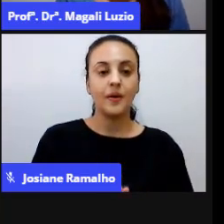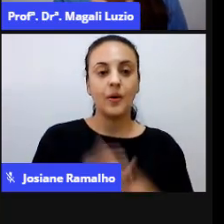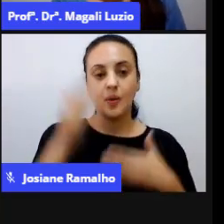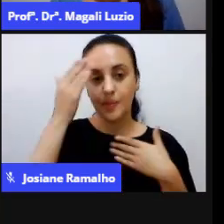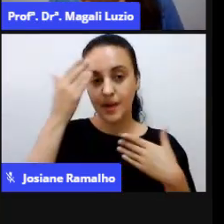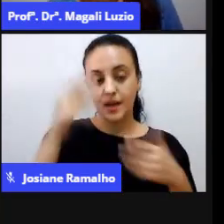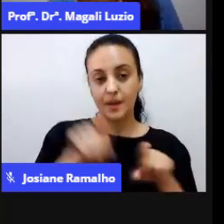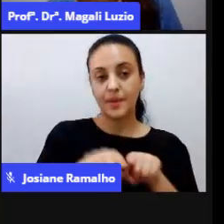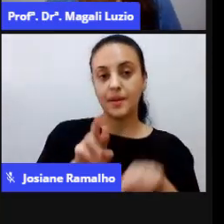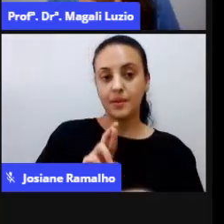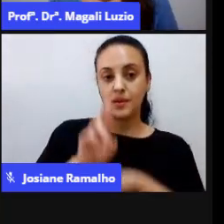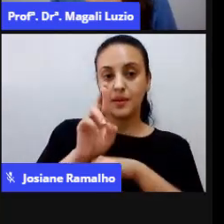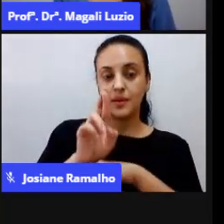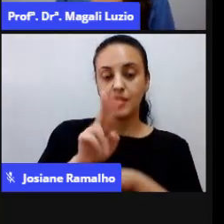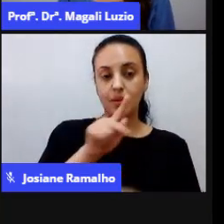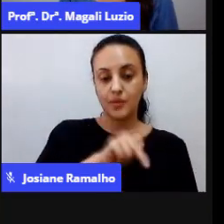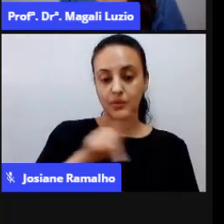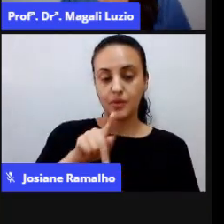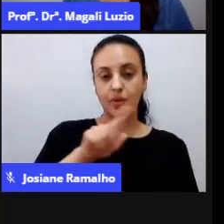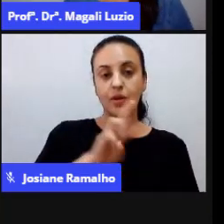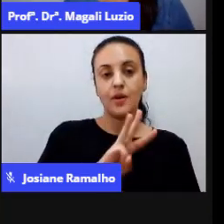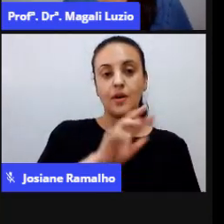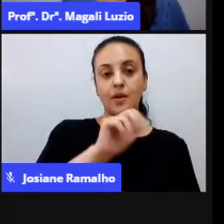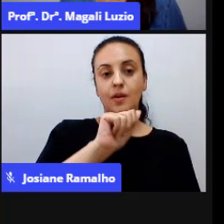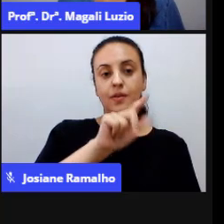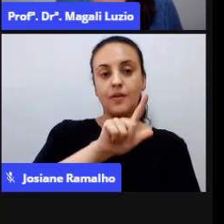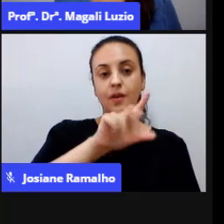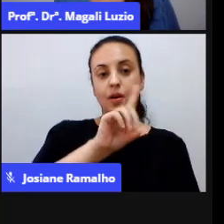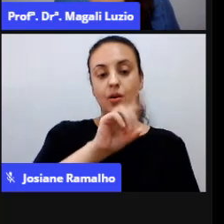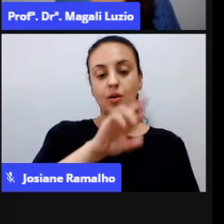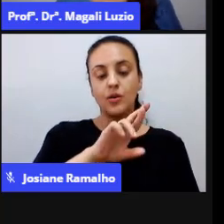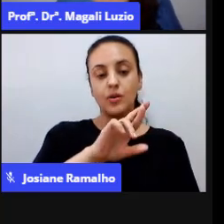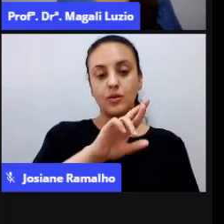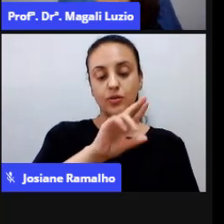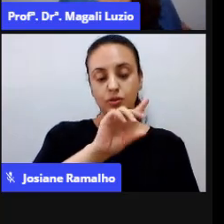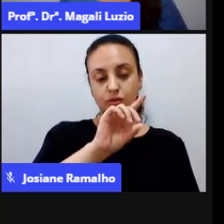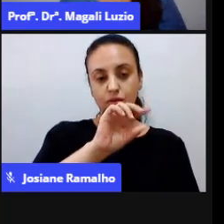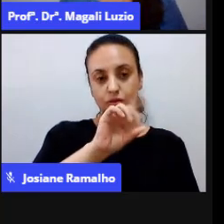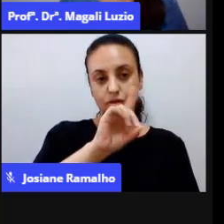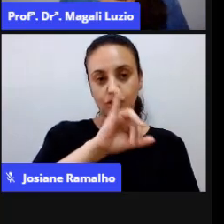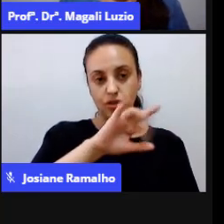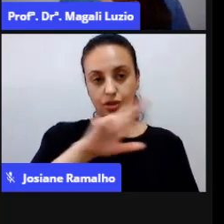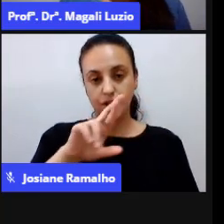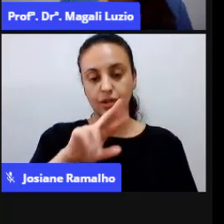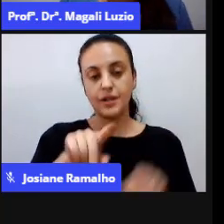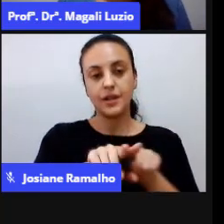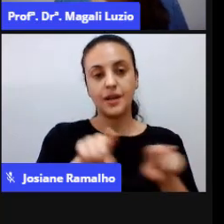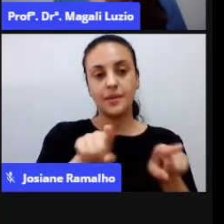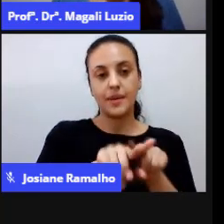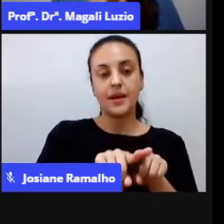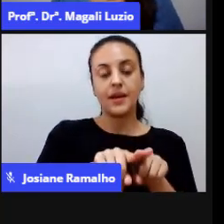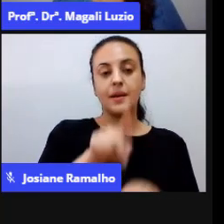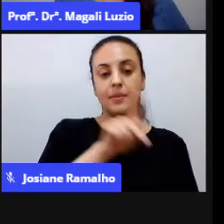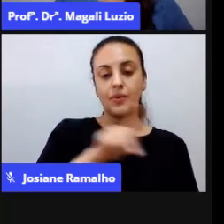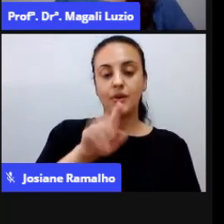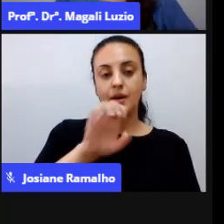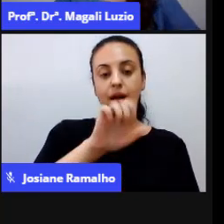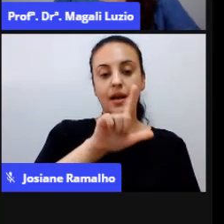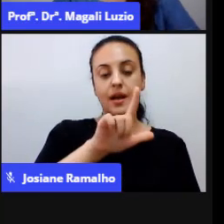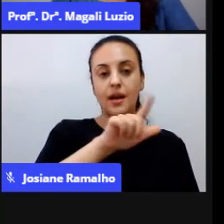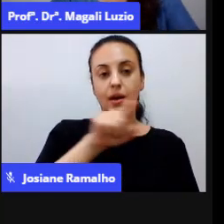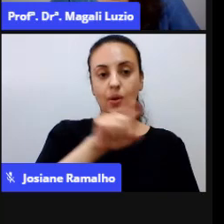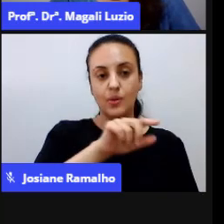professor Dr. Valdir Leonel, da professora Elza, nossa secretária, nosso superintendente.